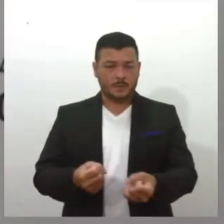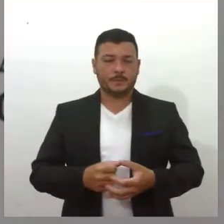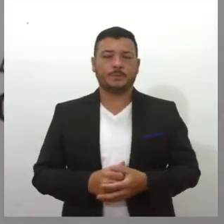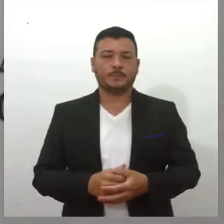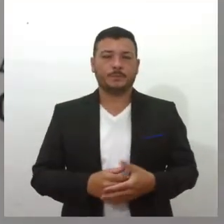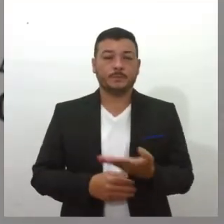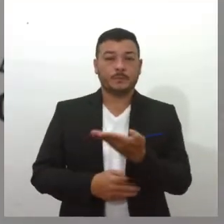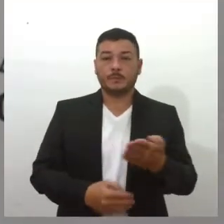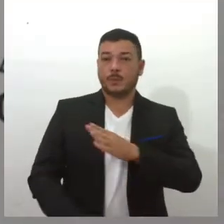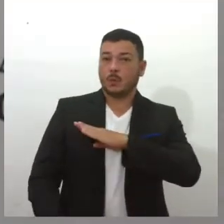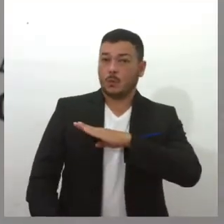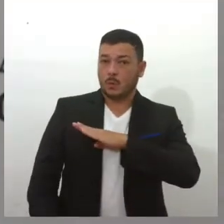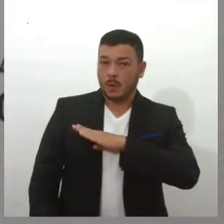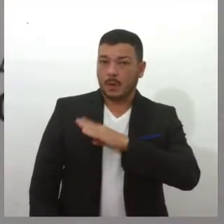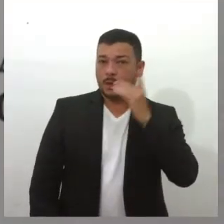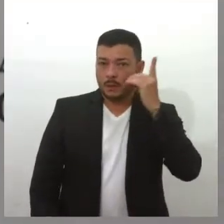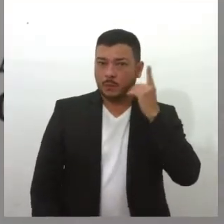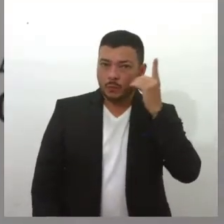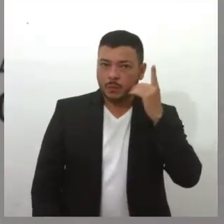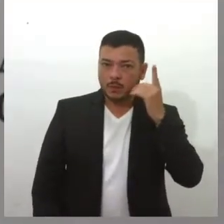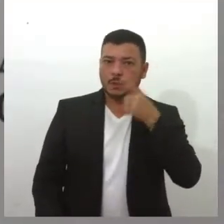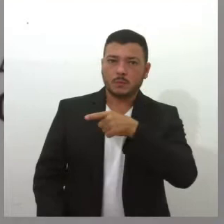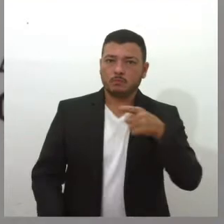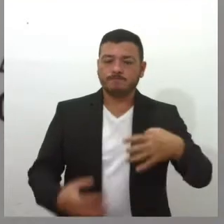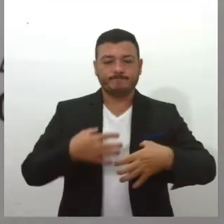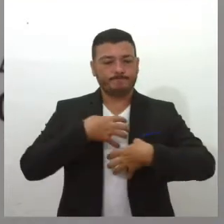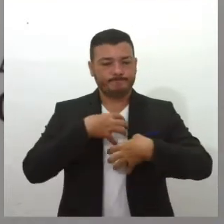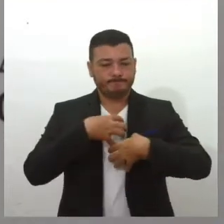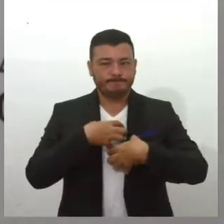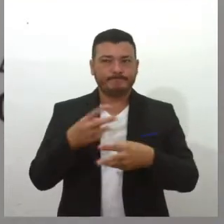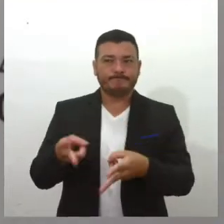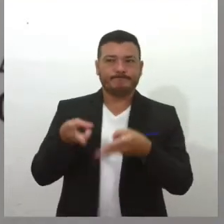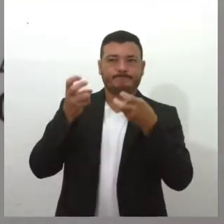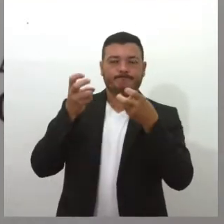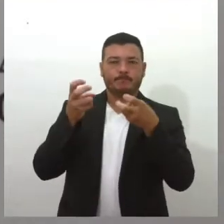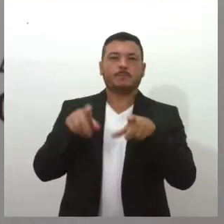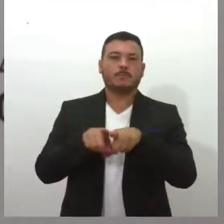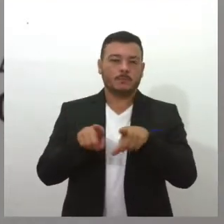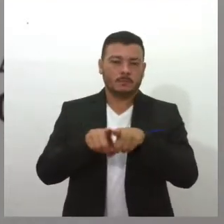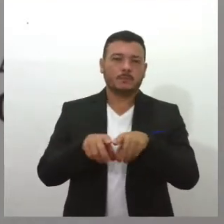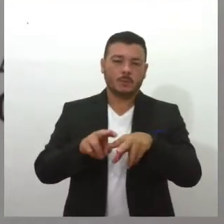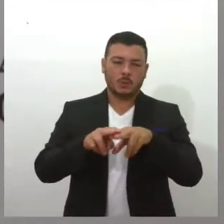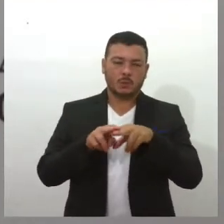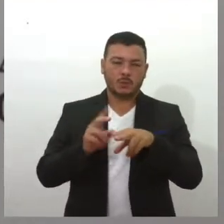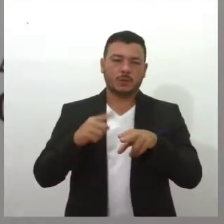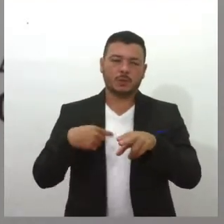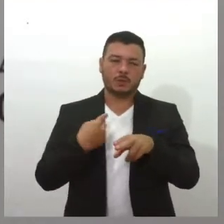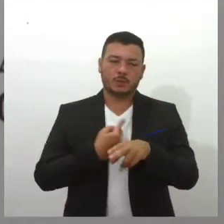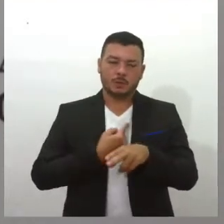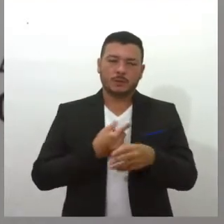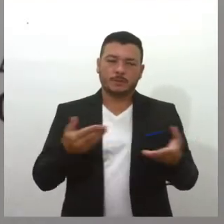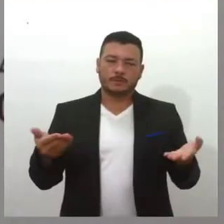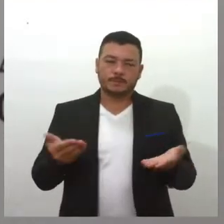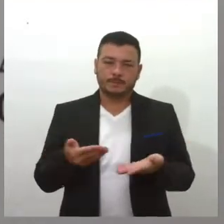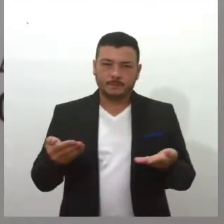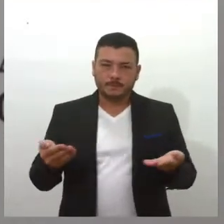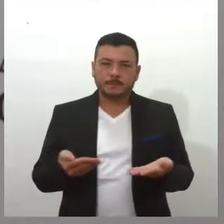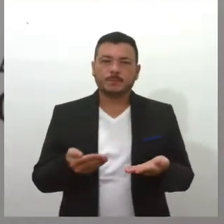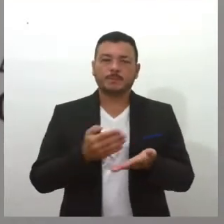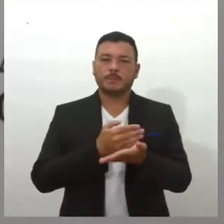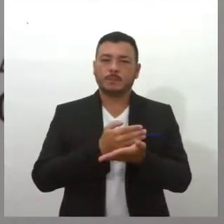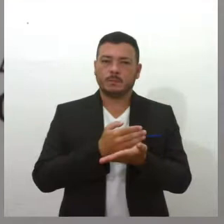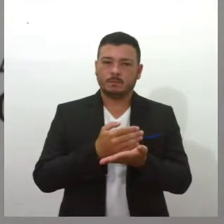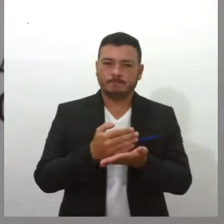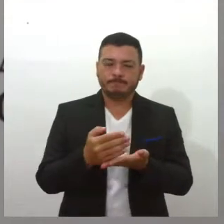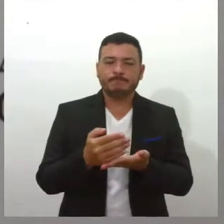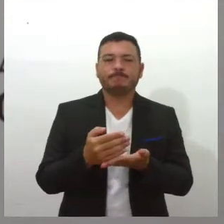colegas foram amplamente sensíveis à causa. Nós estamos, a partir de hoje,